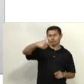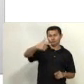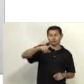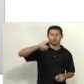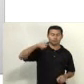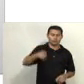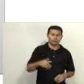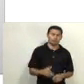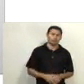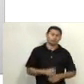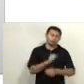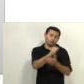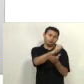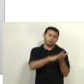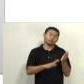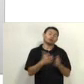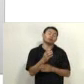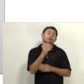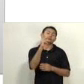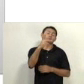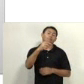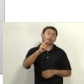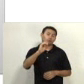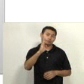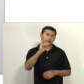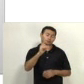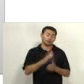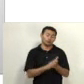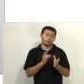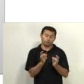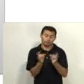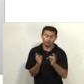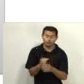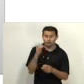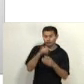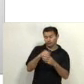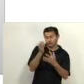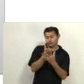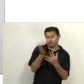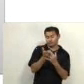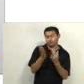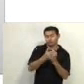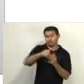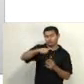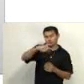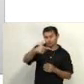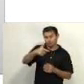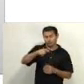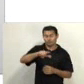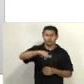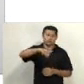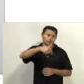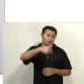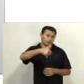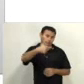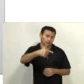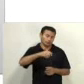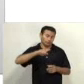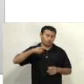mil. Se o exercício perguntasse qual que é a probabilidade das minhas vendas estarem entre 17 e 12 mil reais, seria